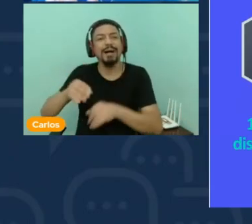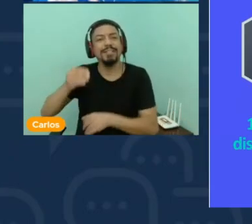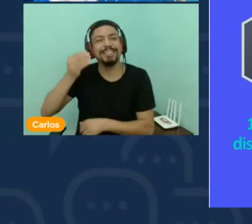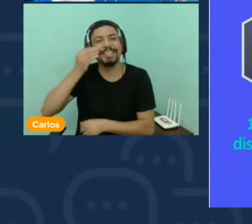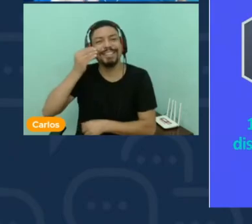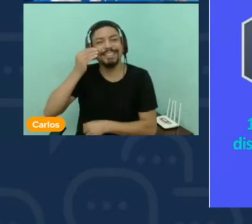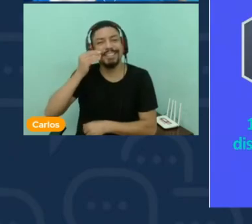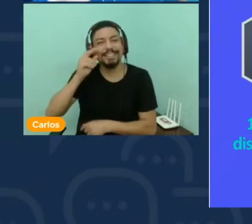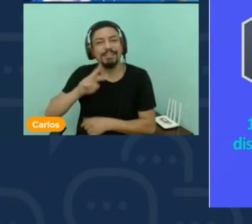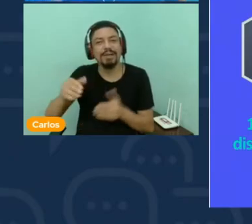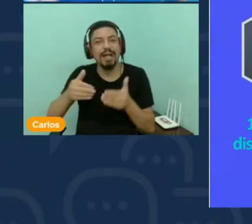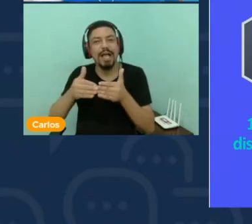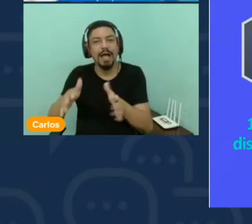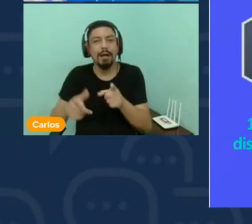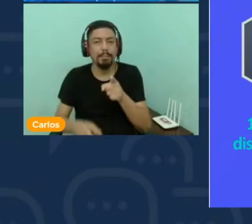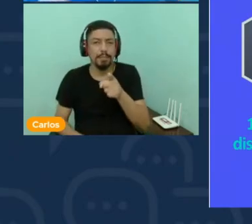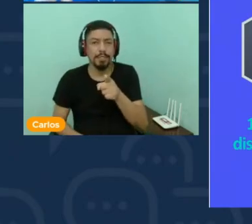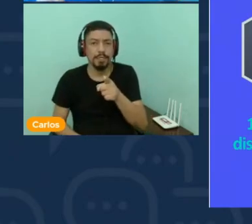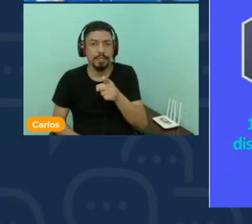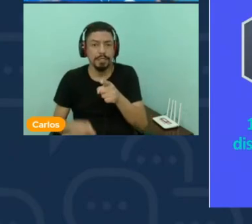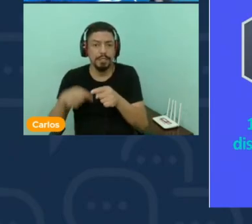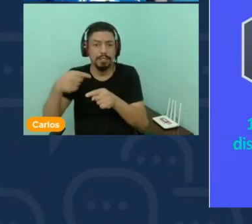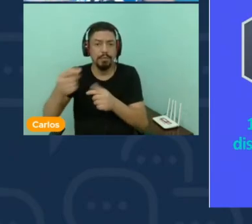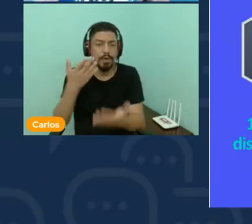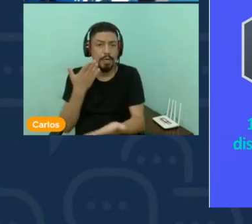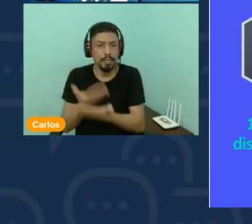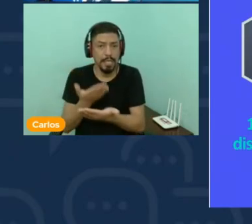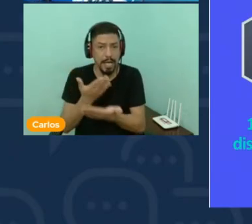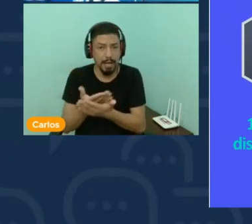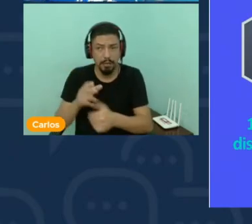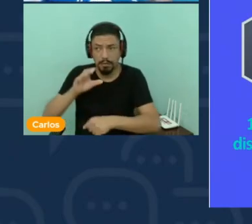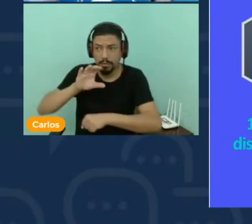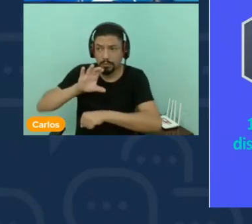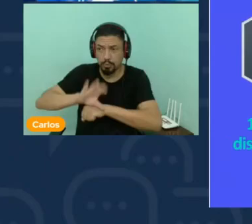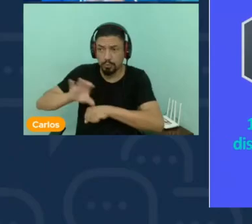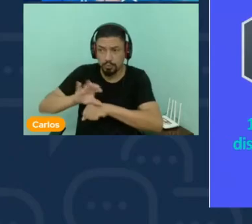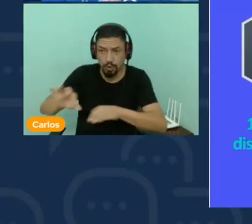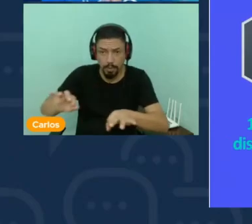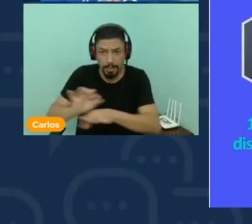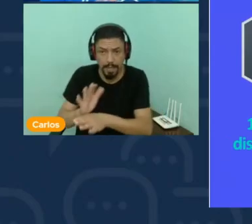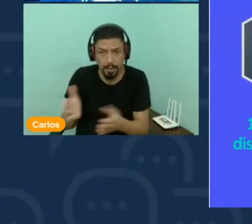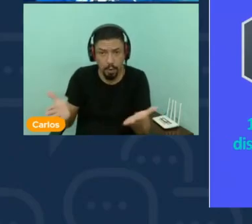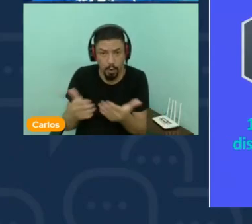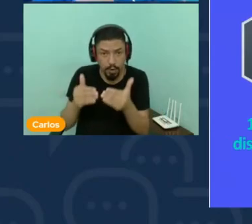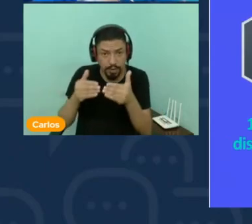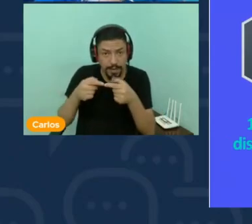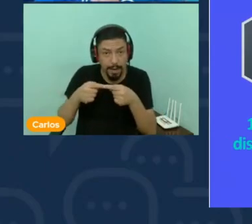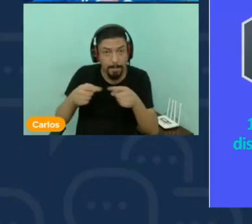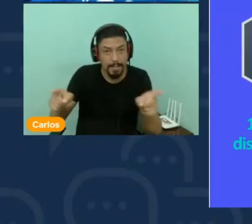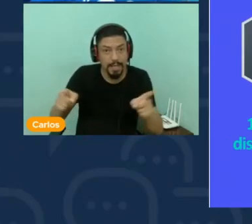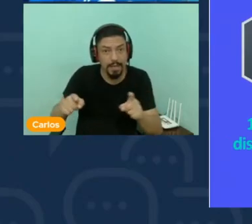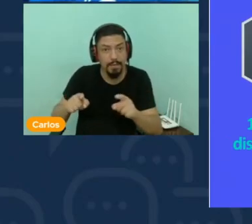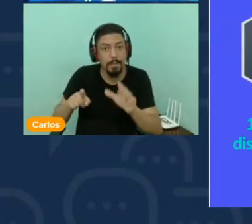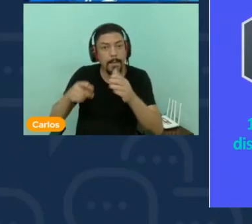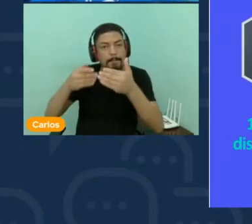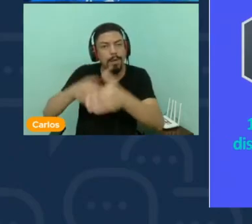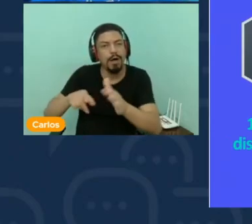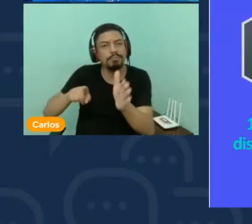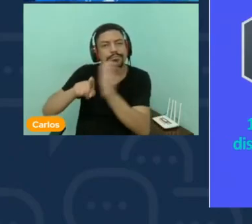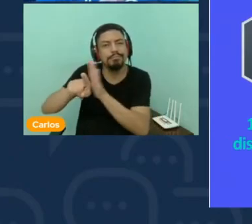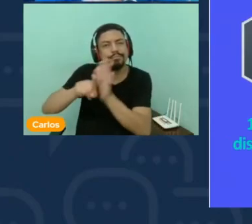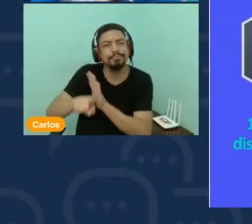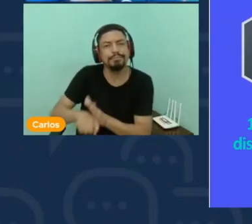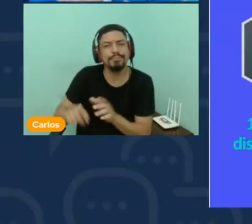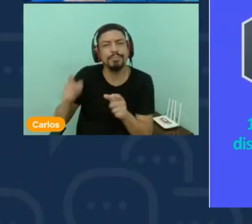será aberto logo após do aulão do curso completo. O aulão de hoje ficará disponível de 26 de